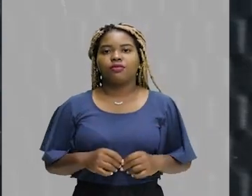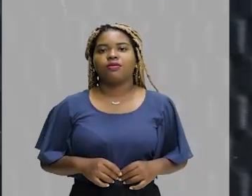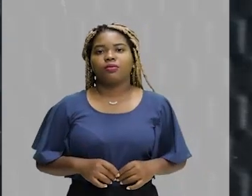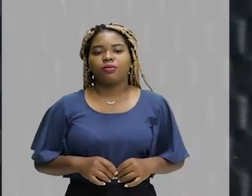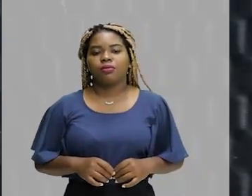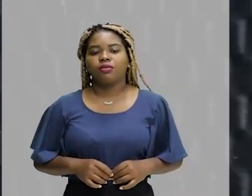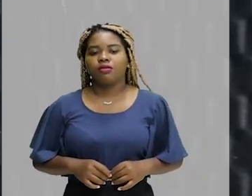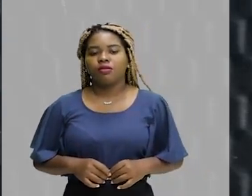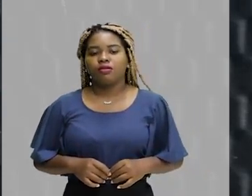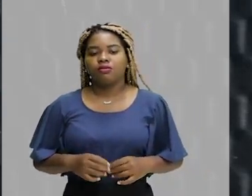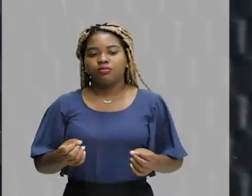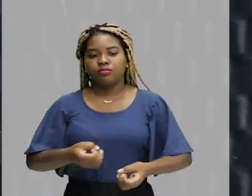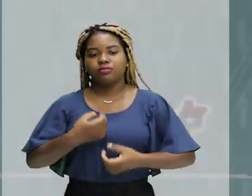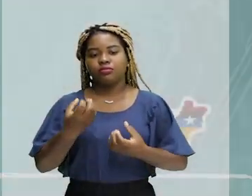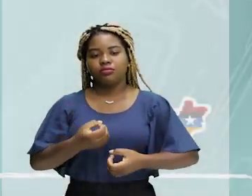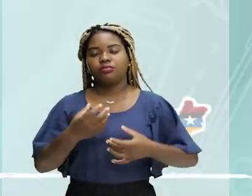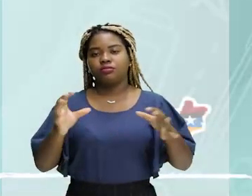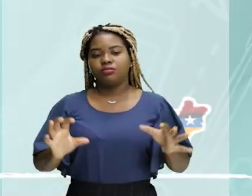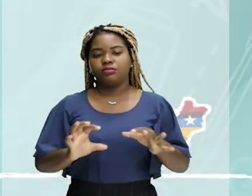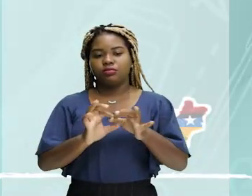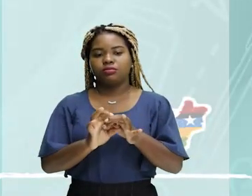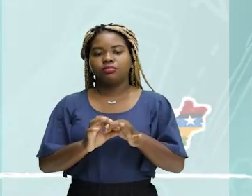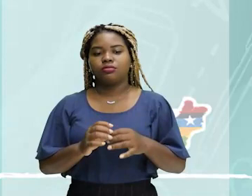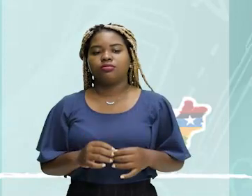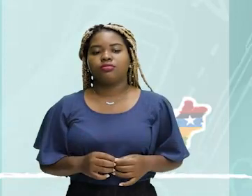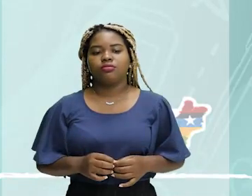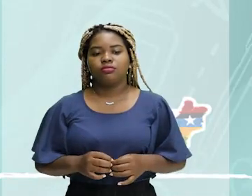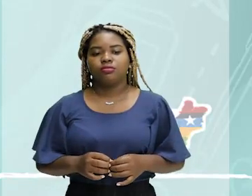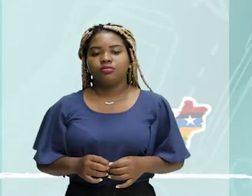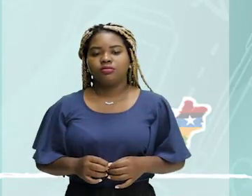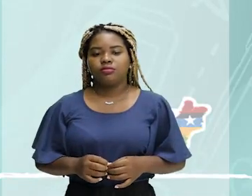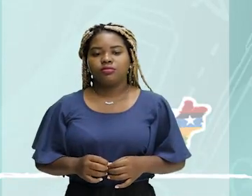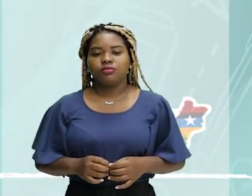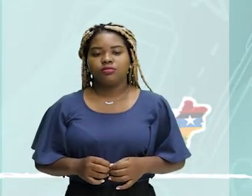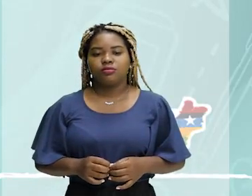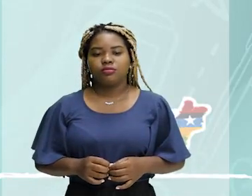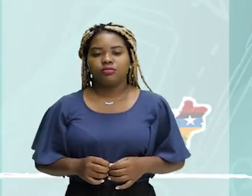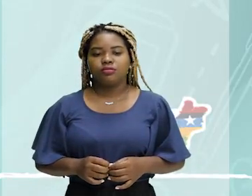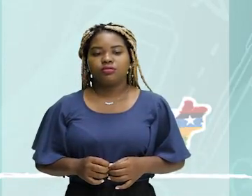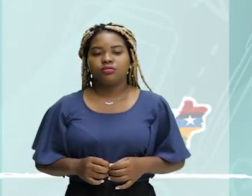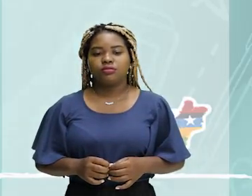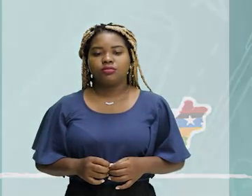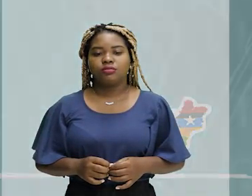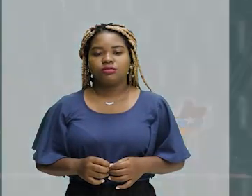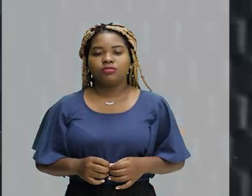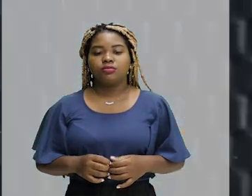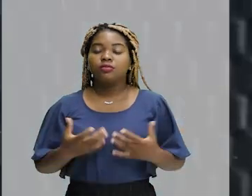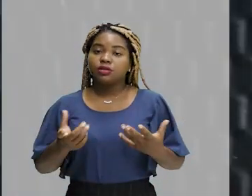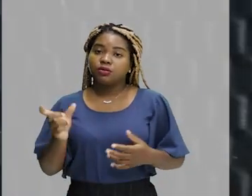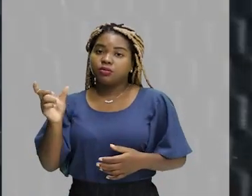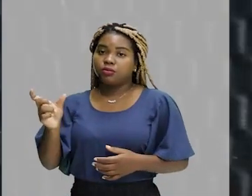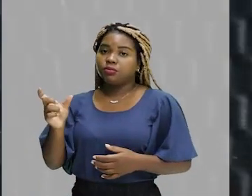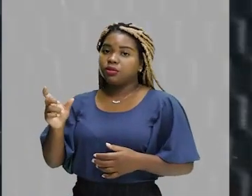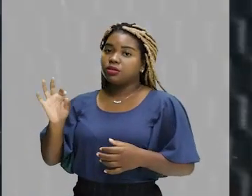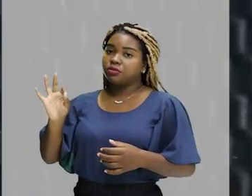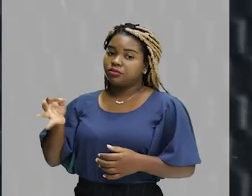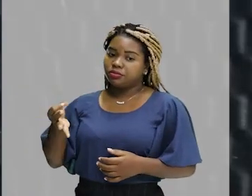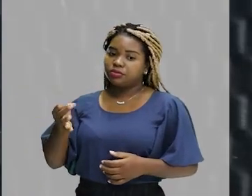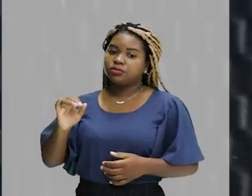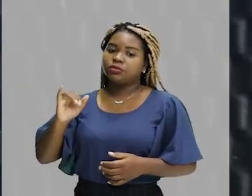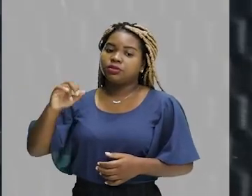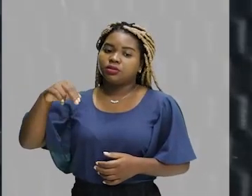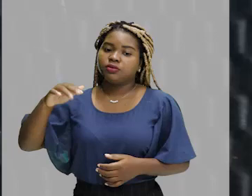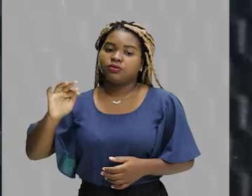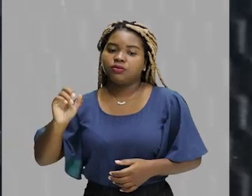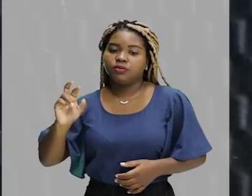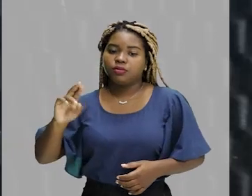os espaços de produção conectados. Técnico, científico e informacional é o termo utilizado para isso. Nós temos esse termo